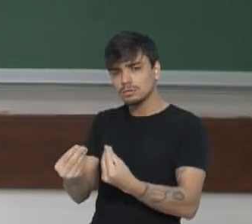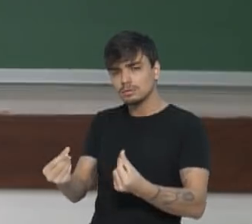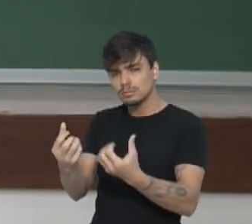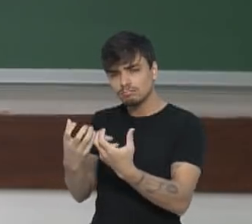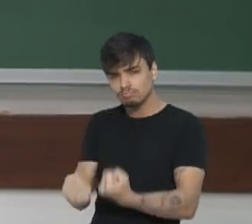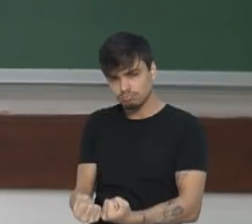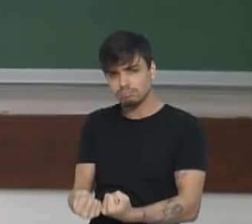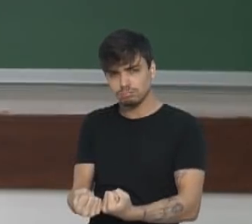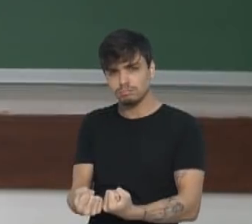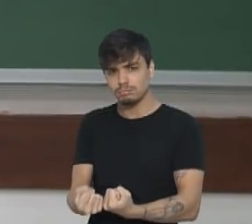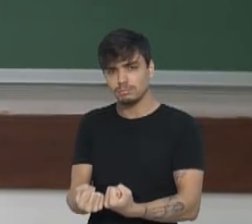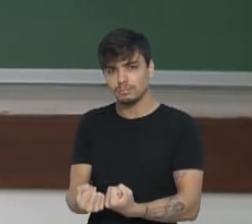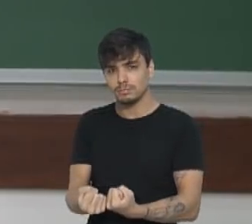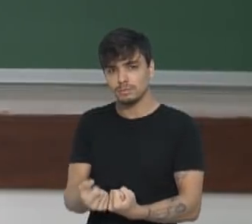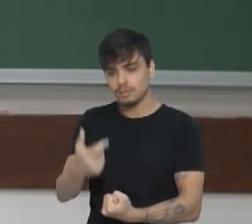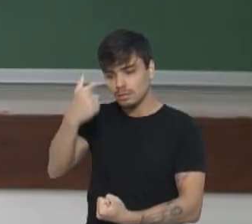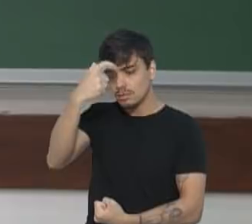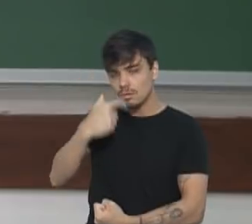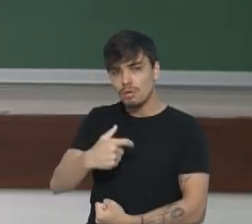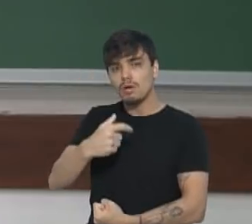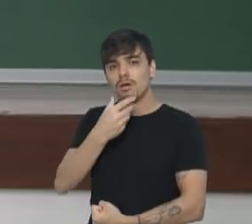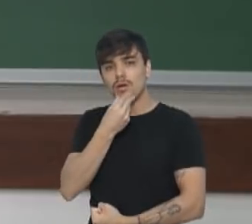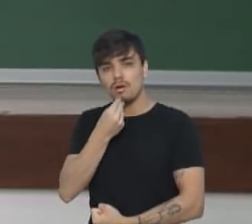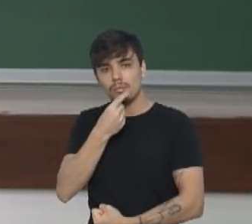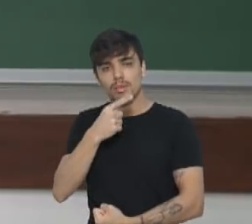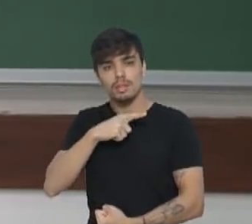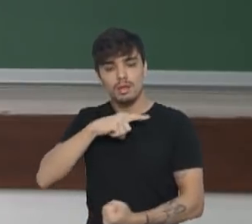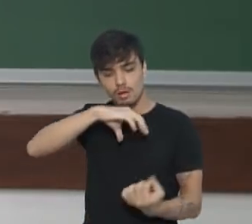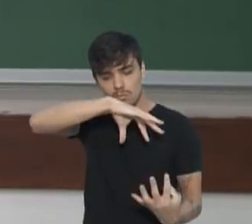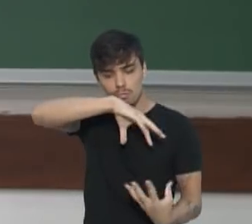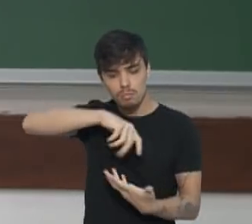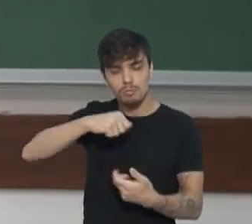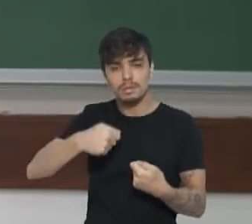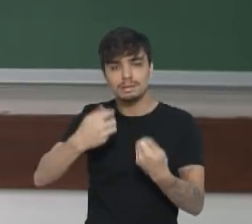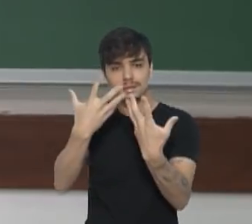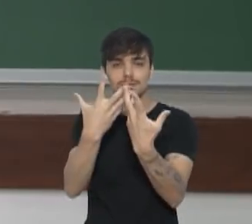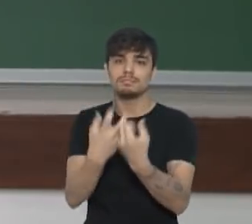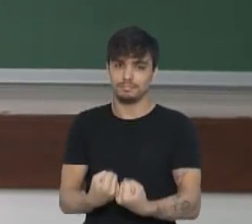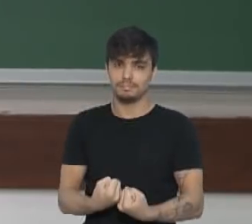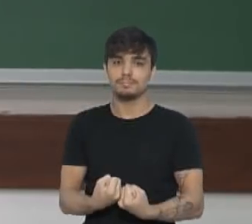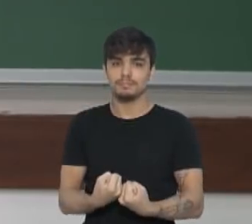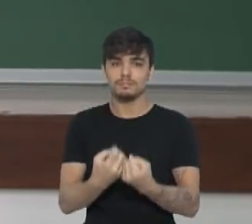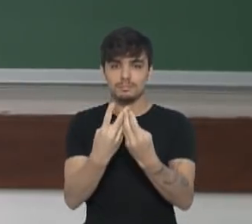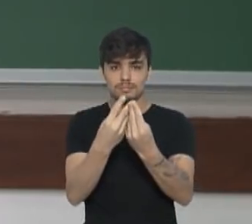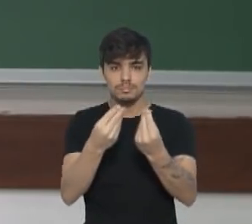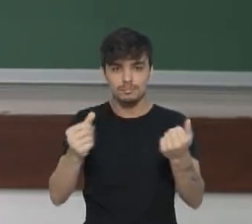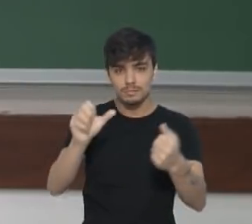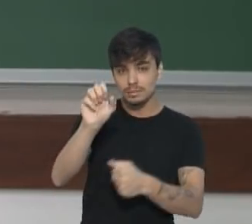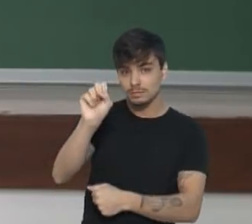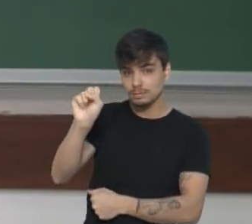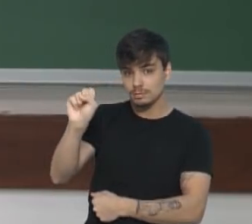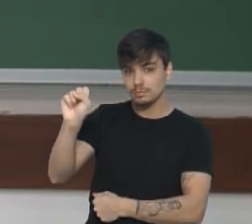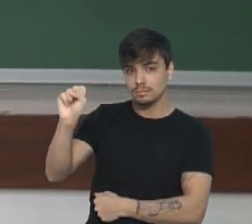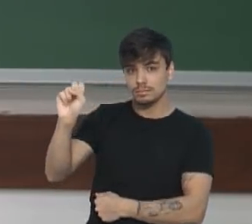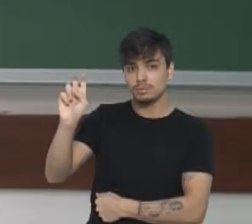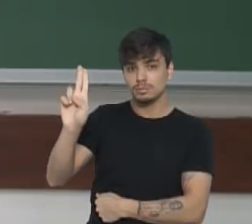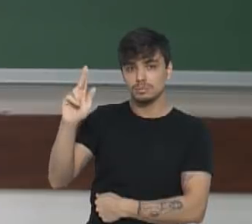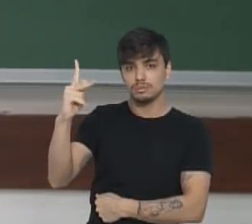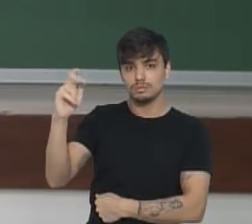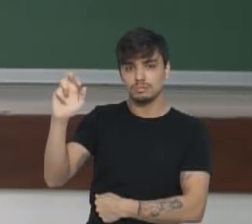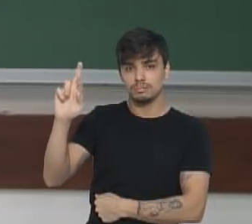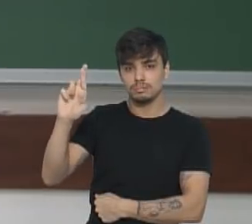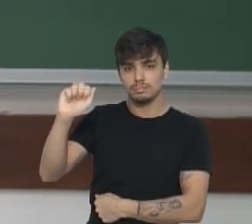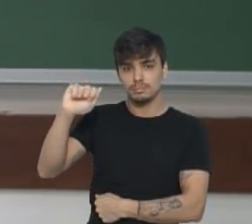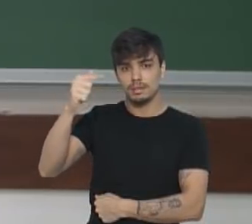Esse homem que nós temos hoje no mundo ocidental merece ser superado, né? A superação do homem. Então precisamos de um